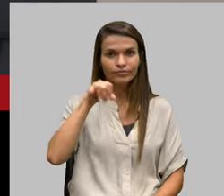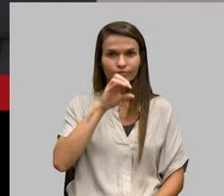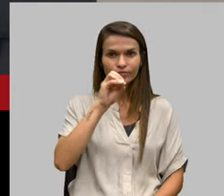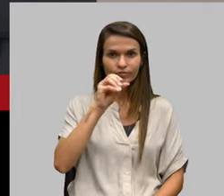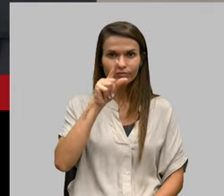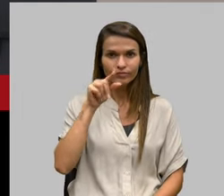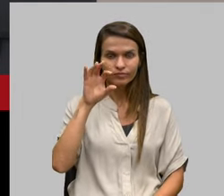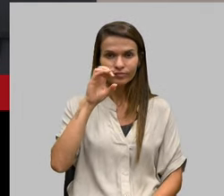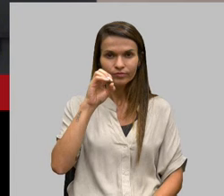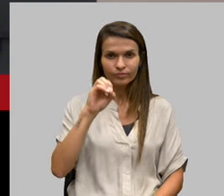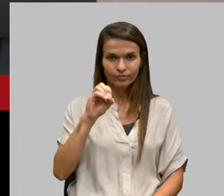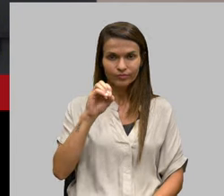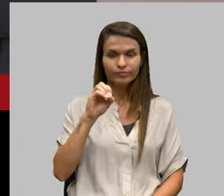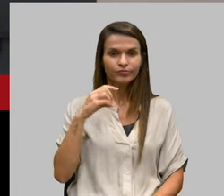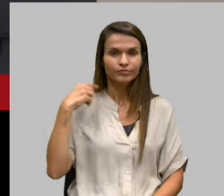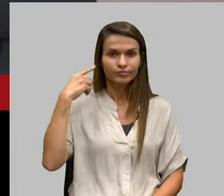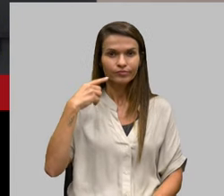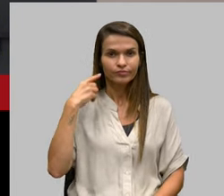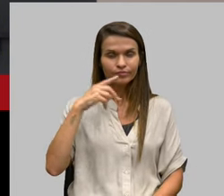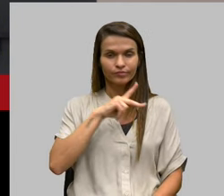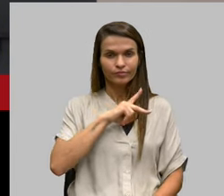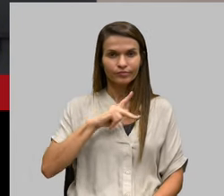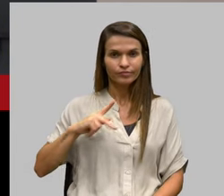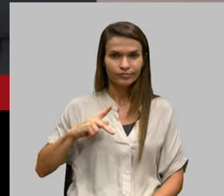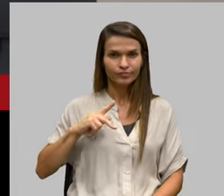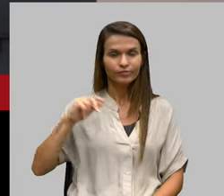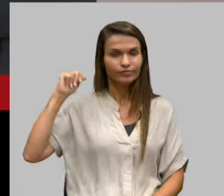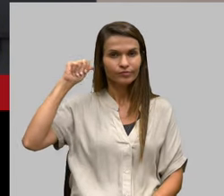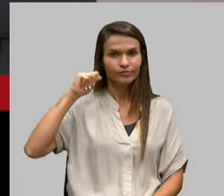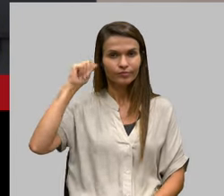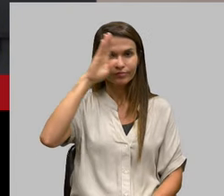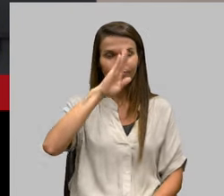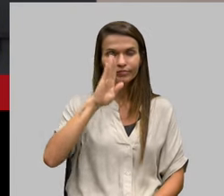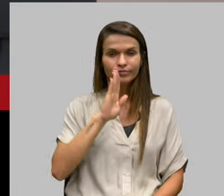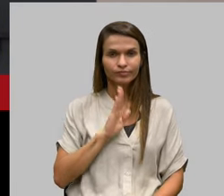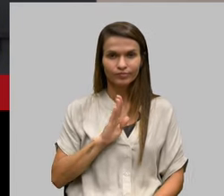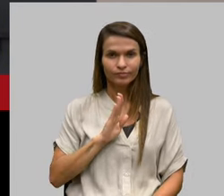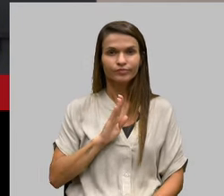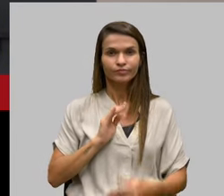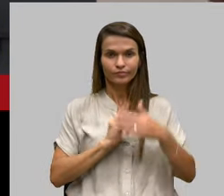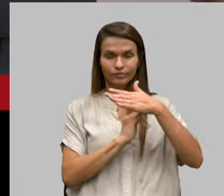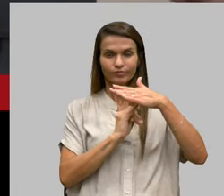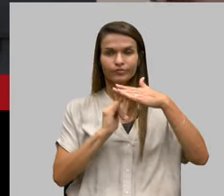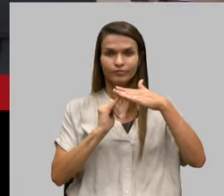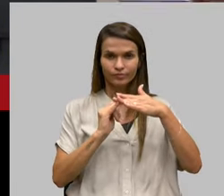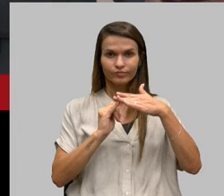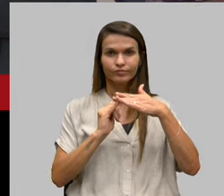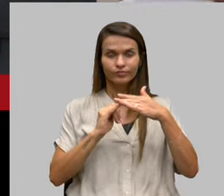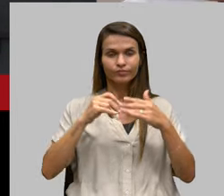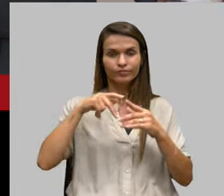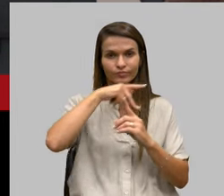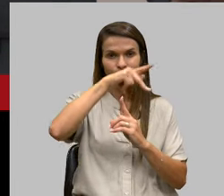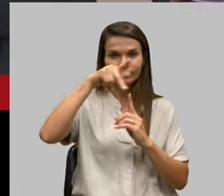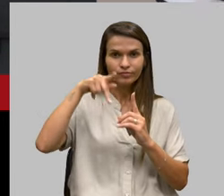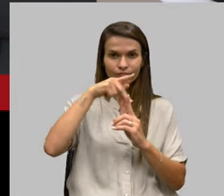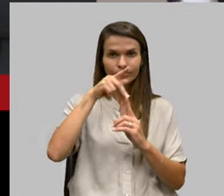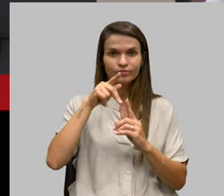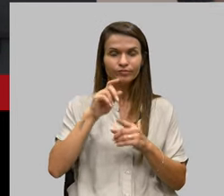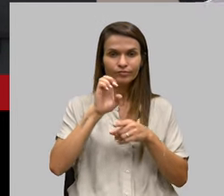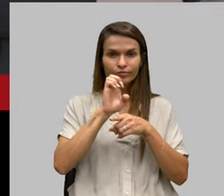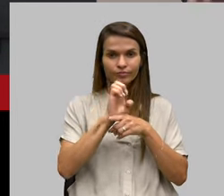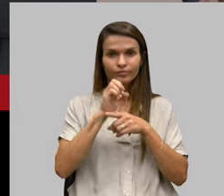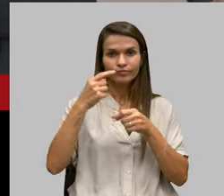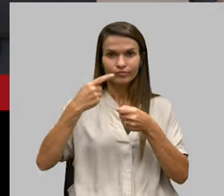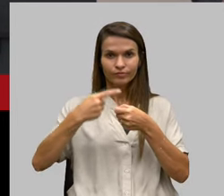Figueiredo advogado e Presidente da Associação Brasileira de instituições de previdência estaduais e municipais